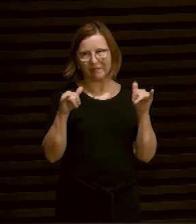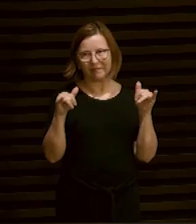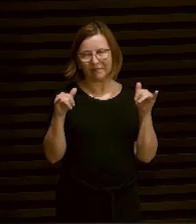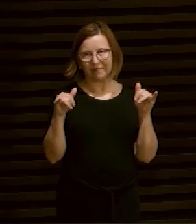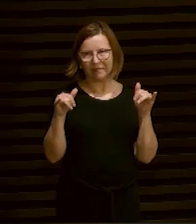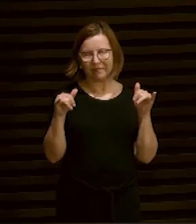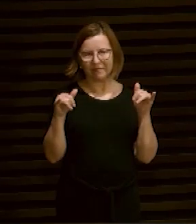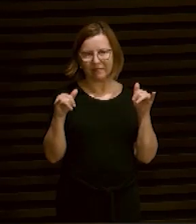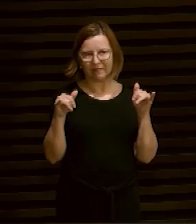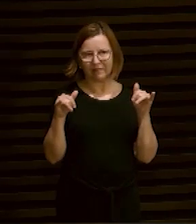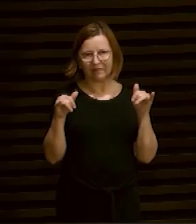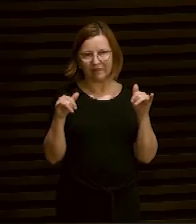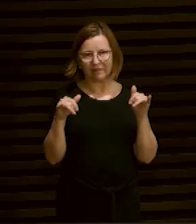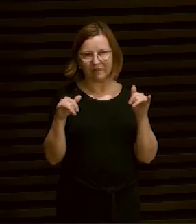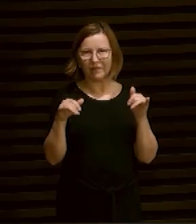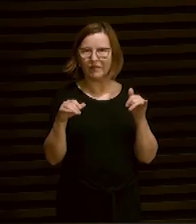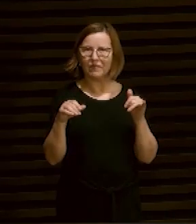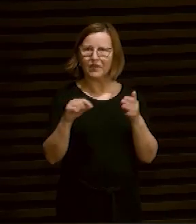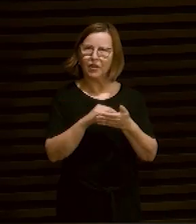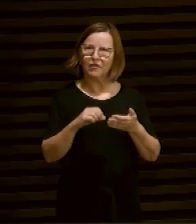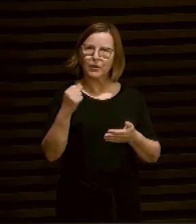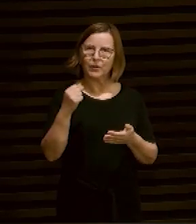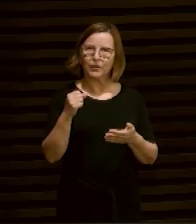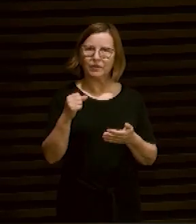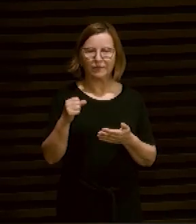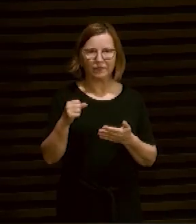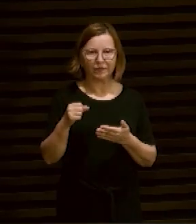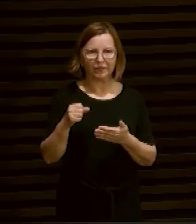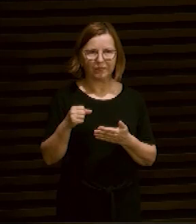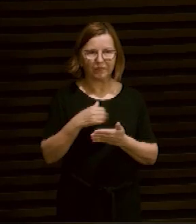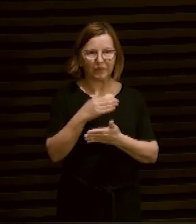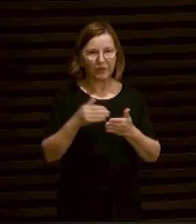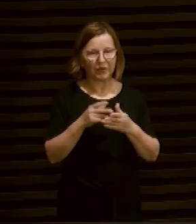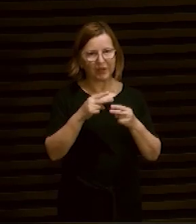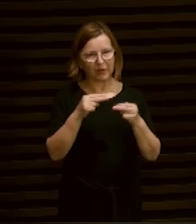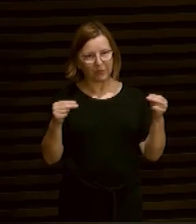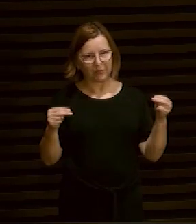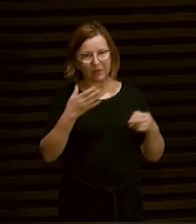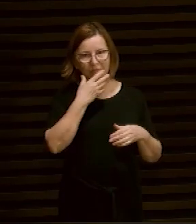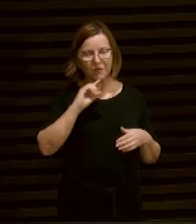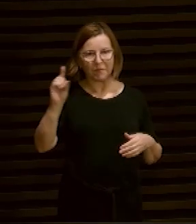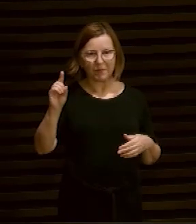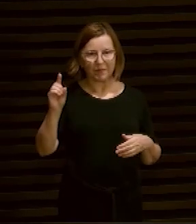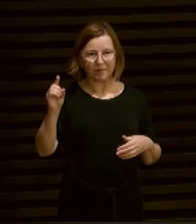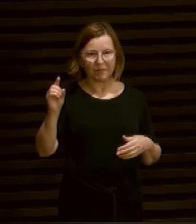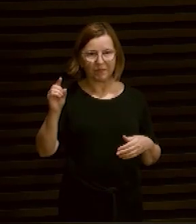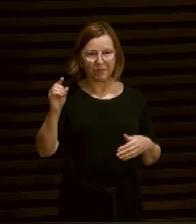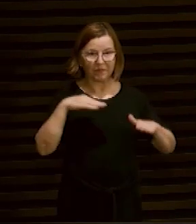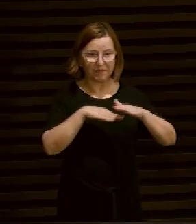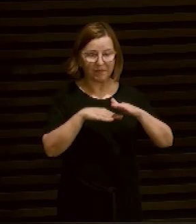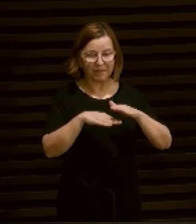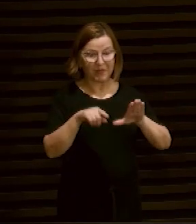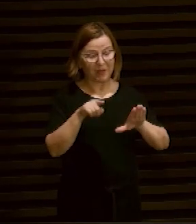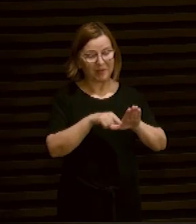que, eu vou ler o versículo 8, todas as coisas o Pai sujeitou debaixo